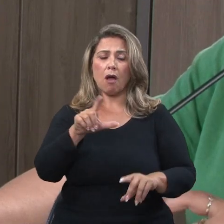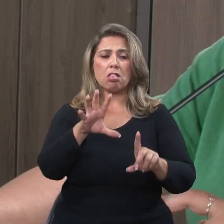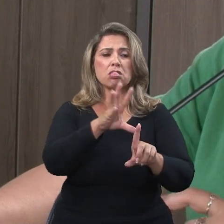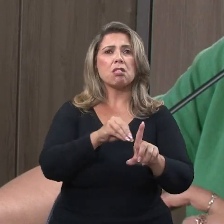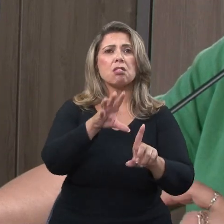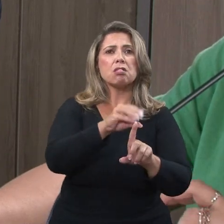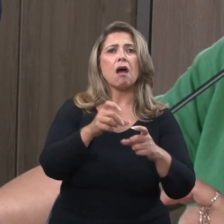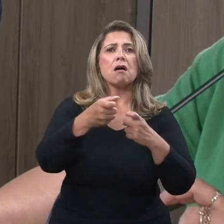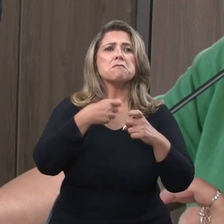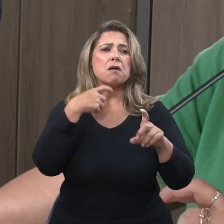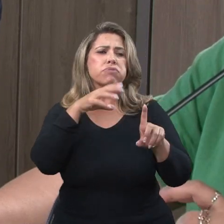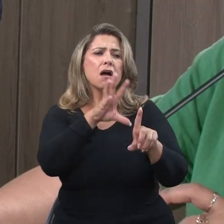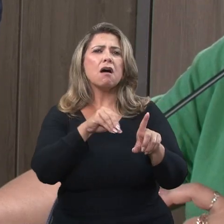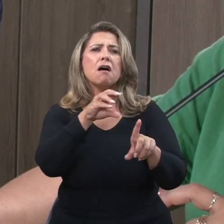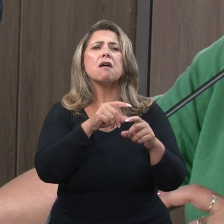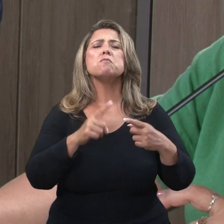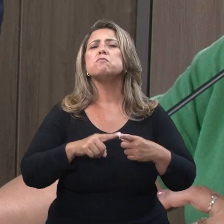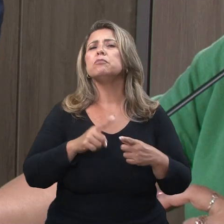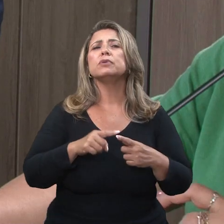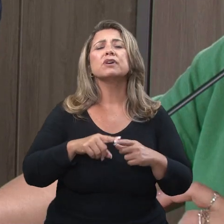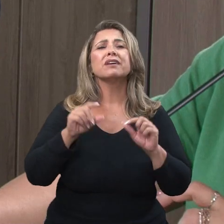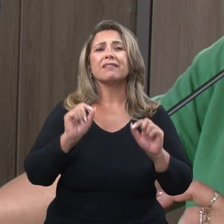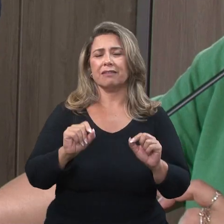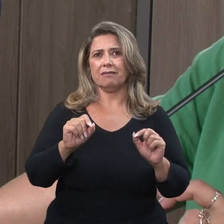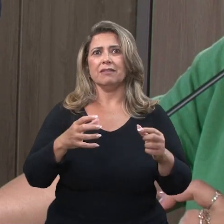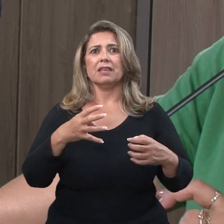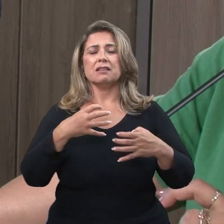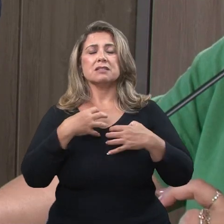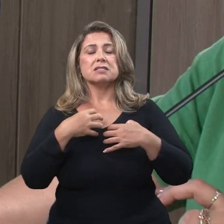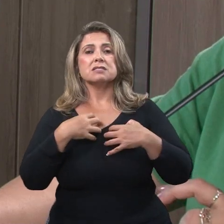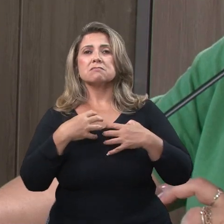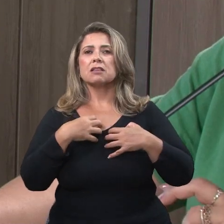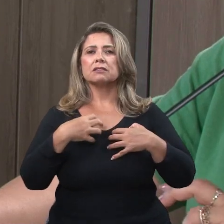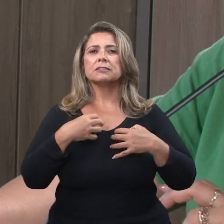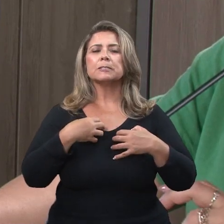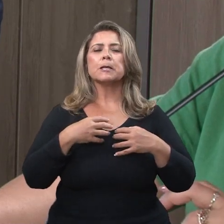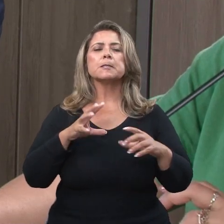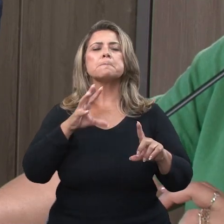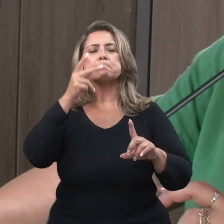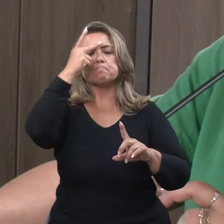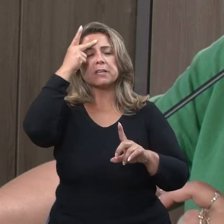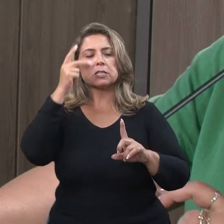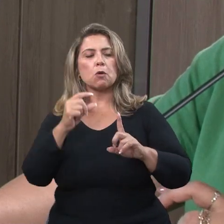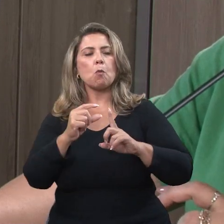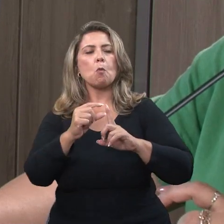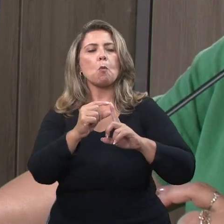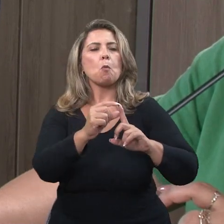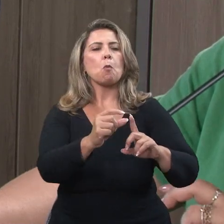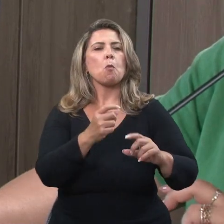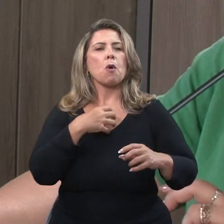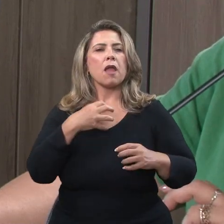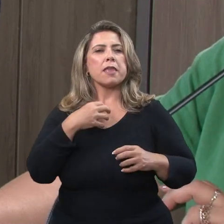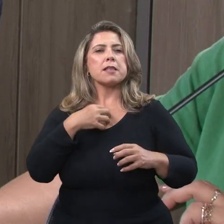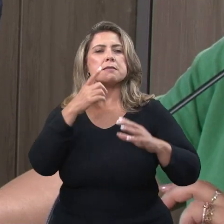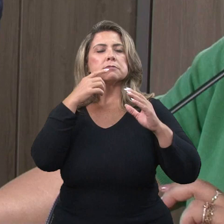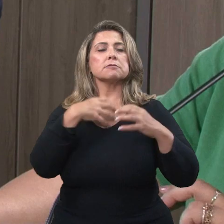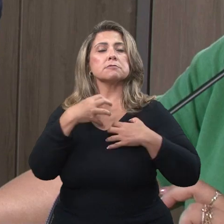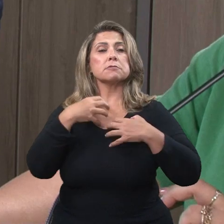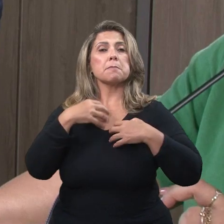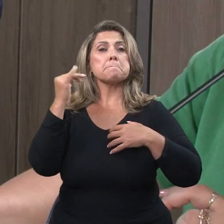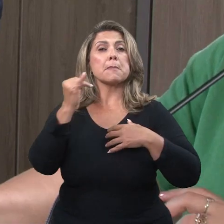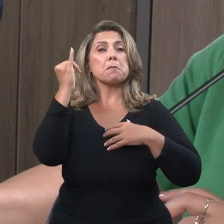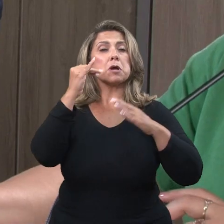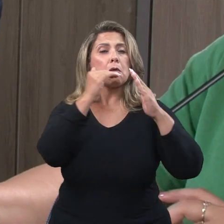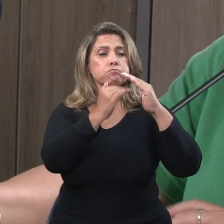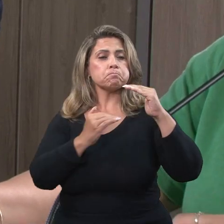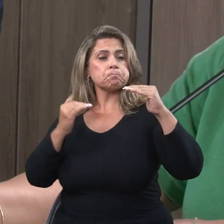caráter sexual, porque ele, em geral, o agressor, ele procura obter uma vantagem